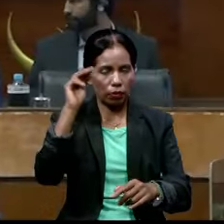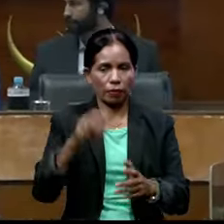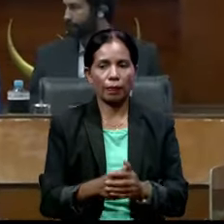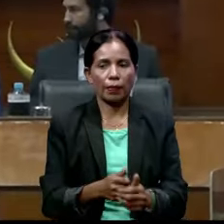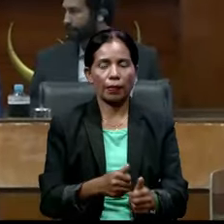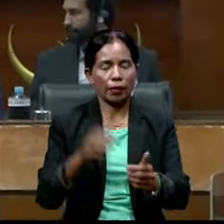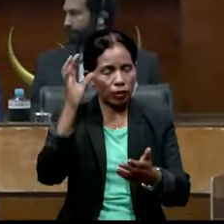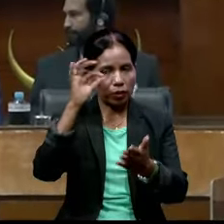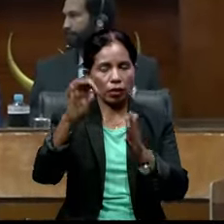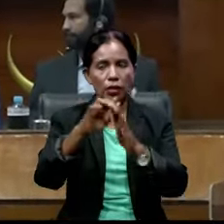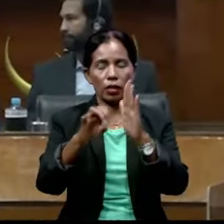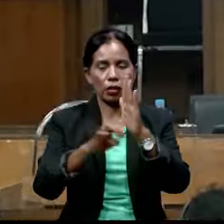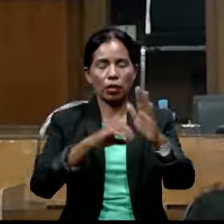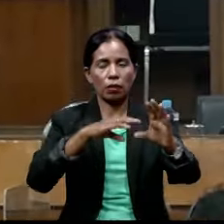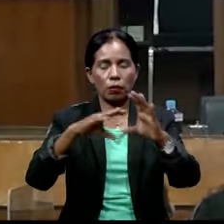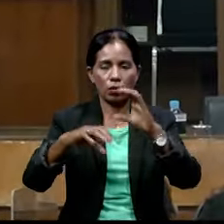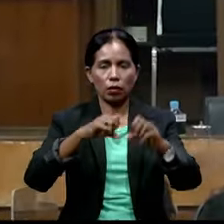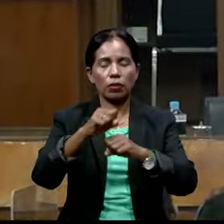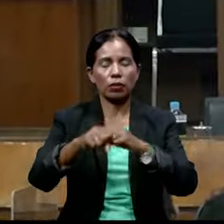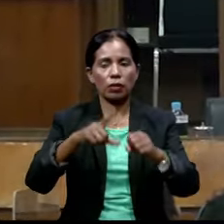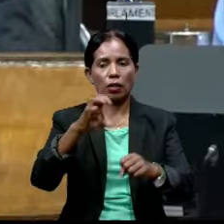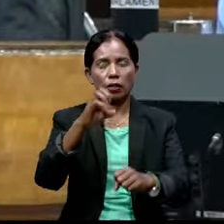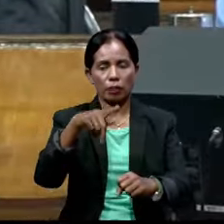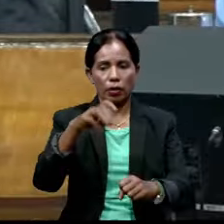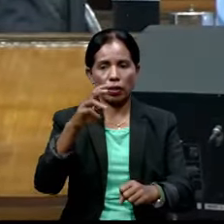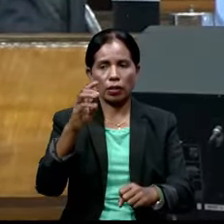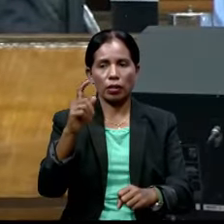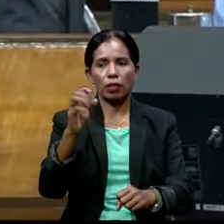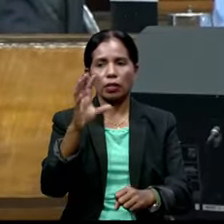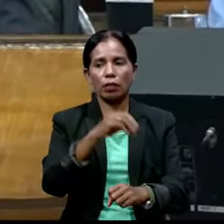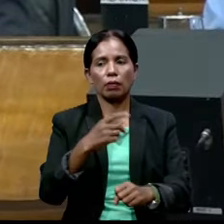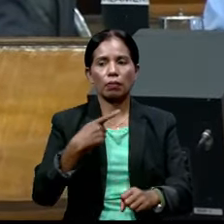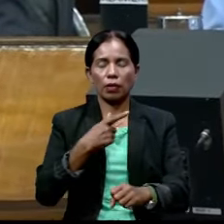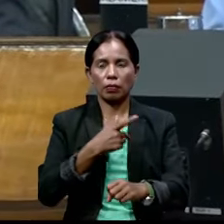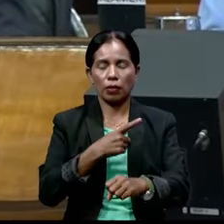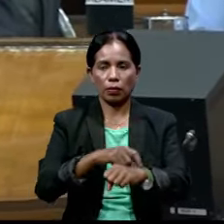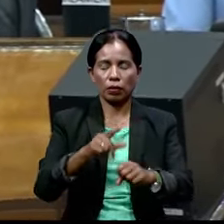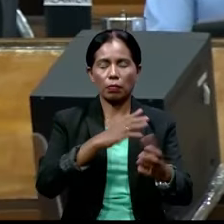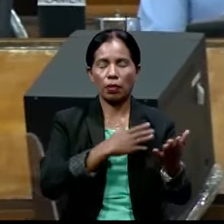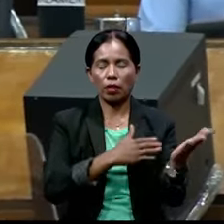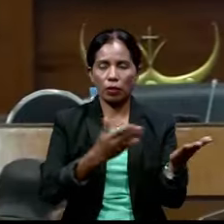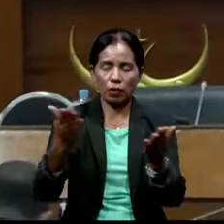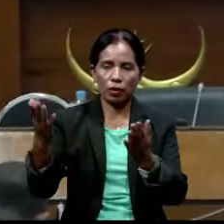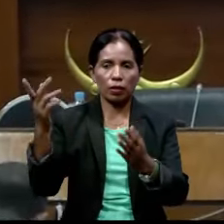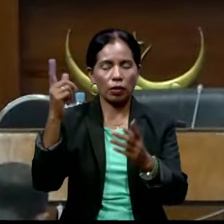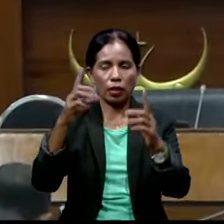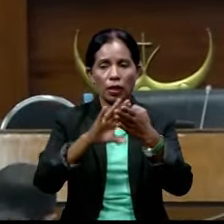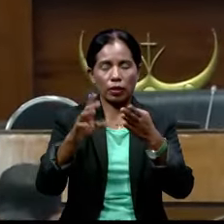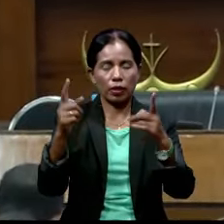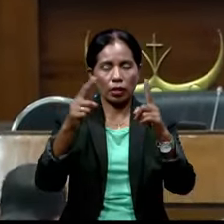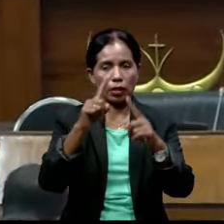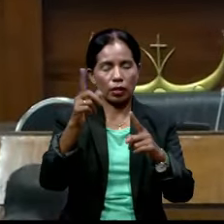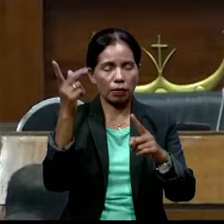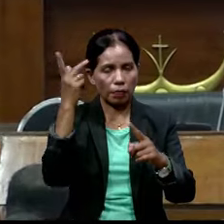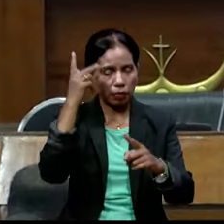o secretário de Estado de Comunicação Social, expedito de Asimenas, Parlamento Nacional Belarruca, ricas carta ida para primeiro-ministro, também o governo